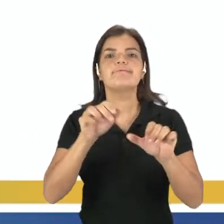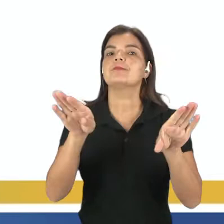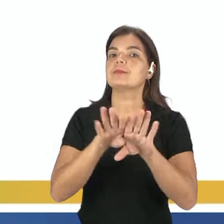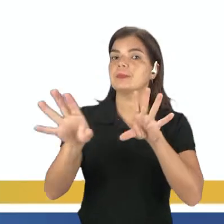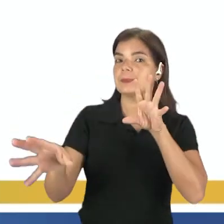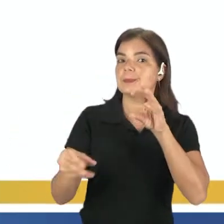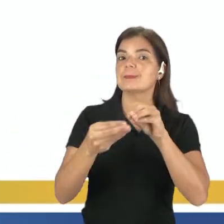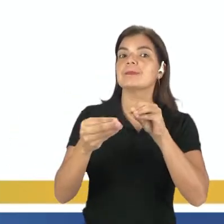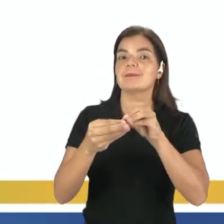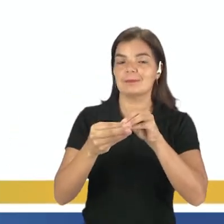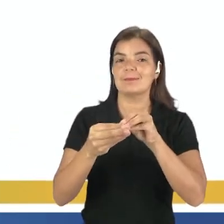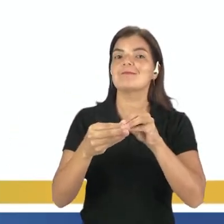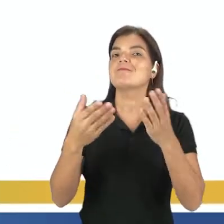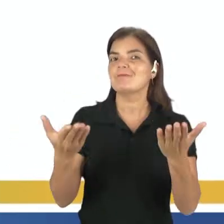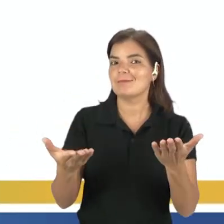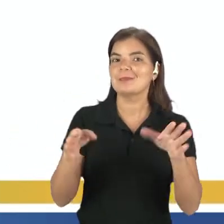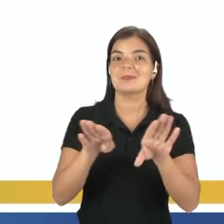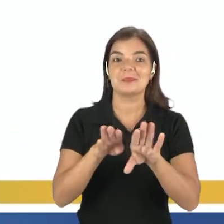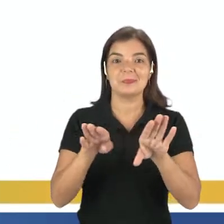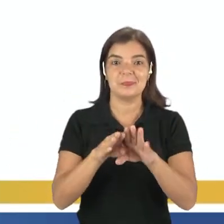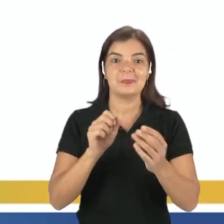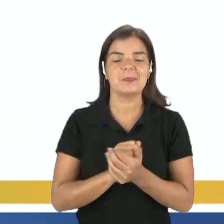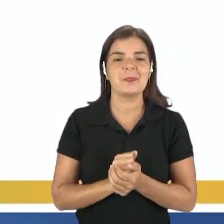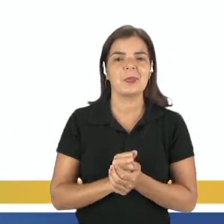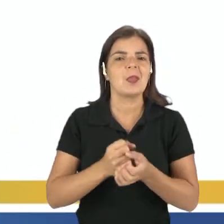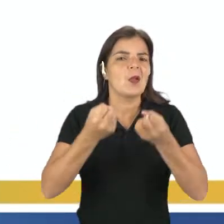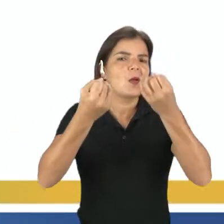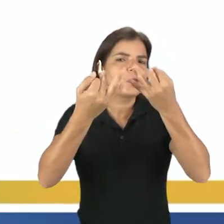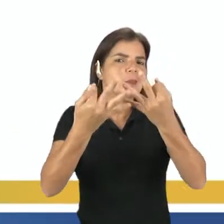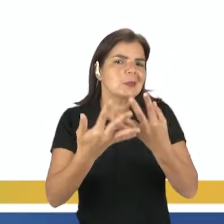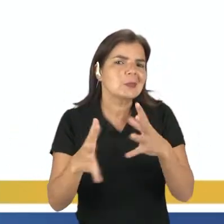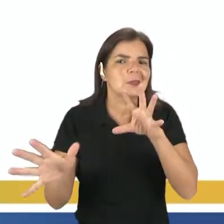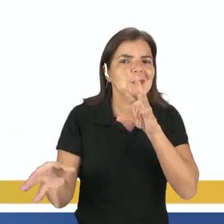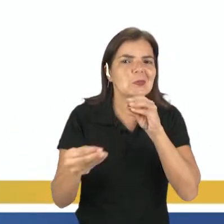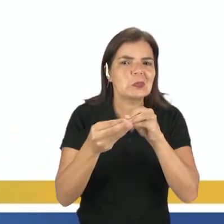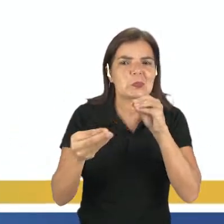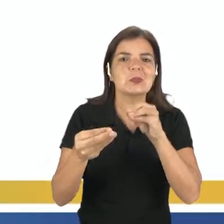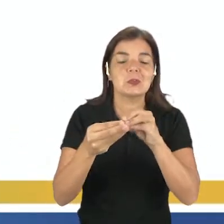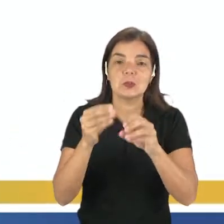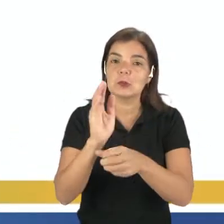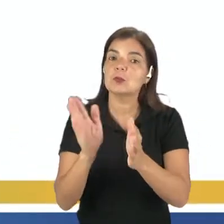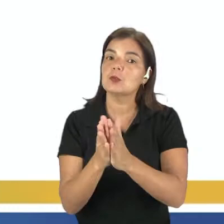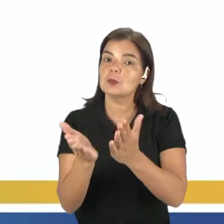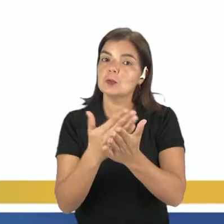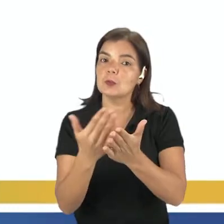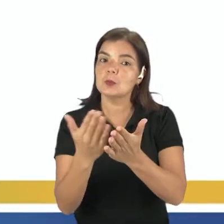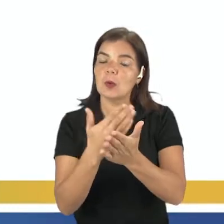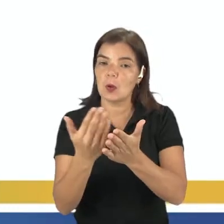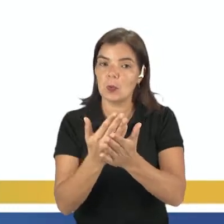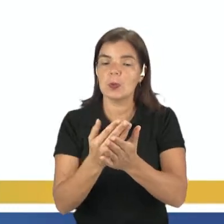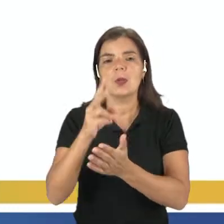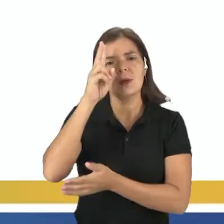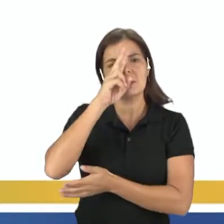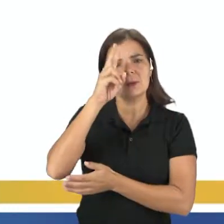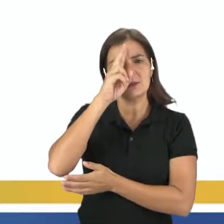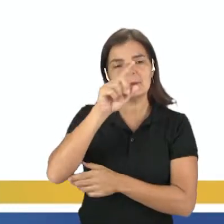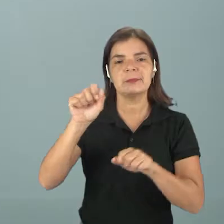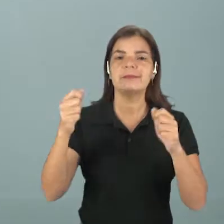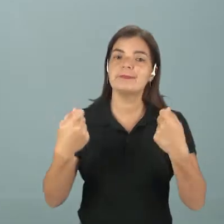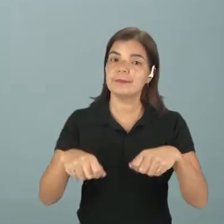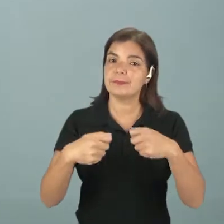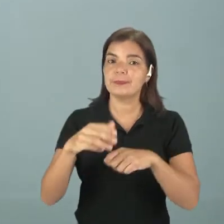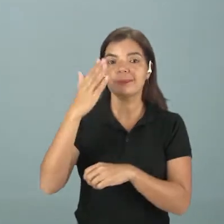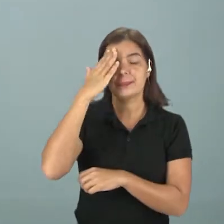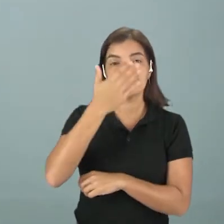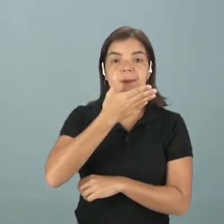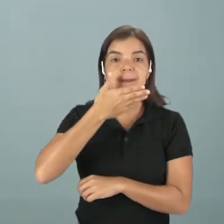sinopse equivale a resumo. Trata-se de uma síntese de livro, uma abreviação de uma história. Para que a gente possa entender a